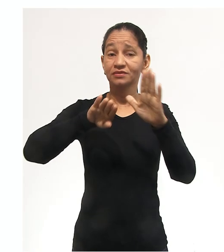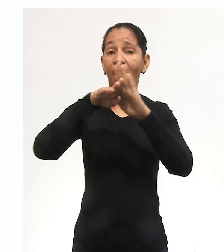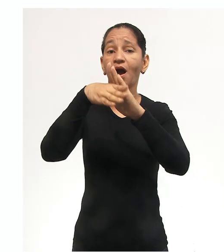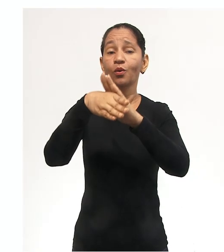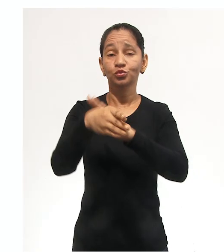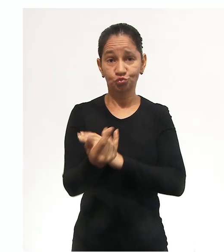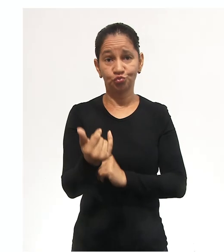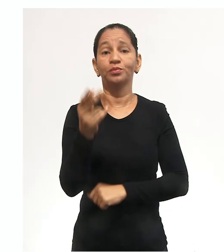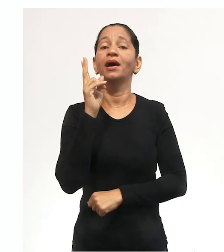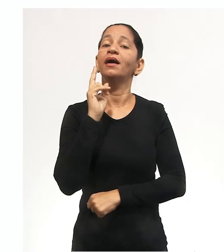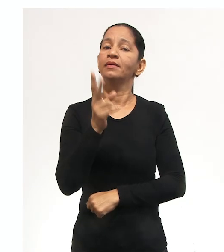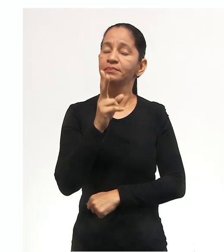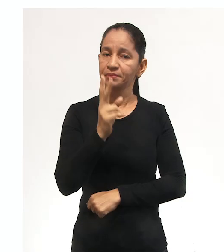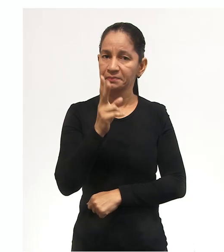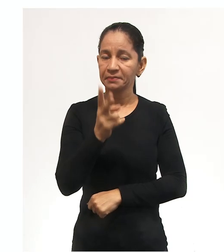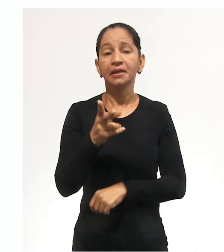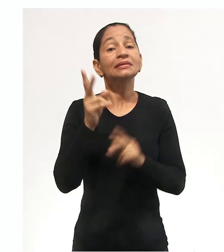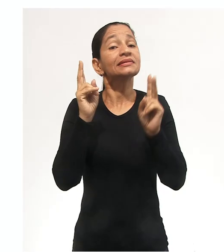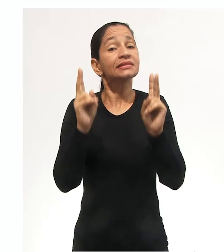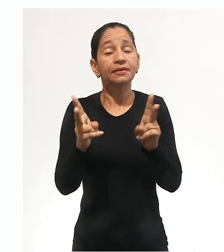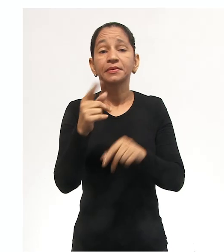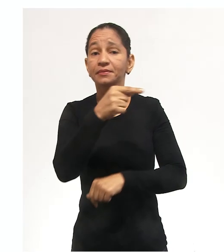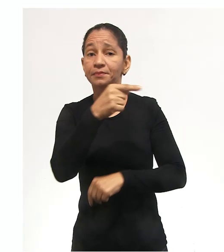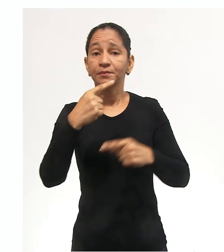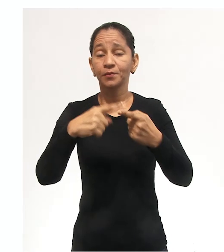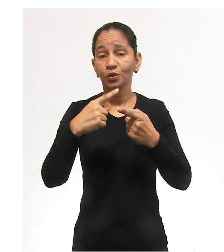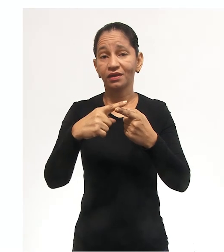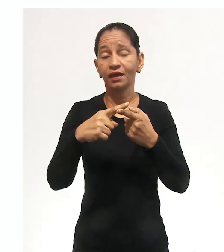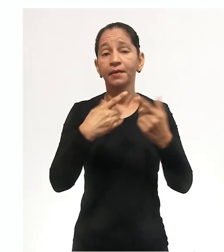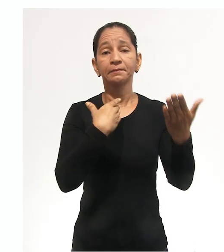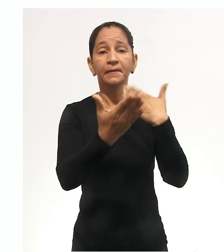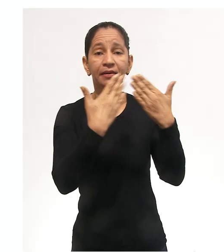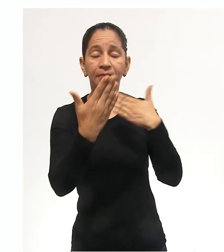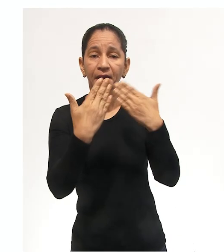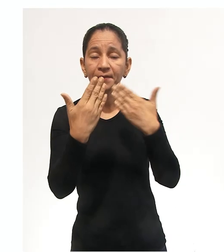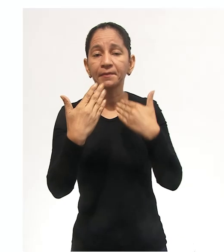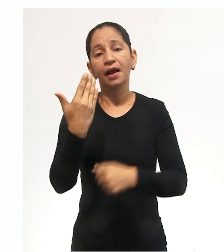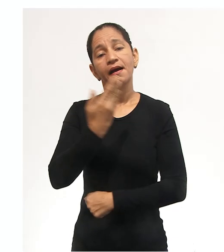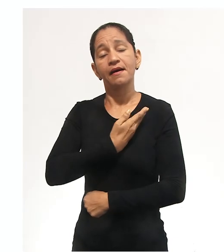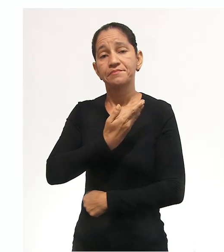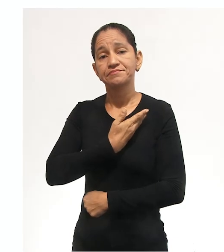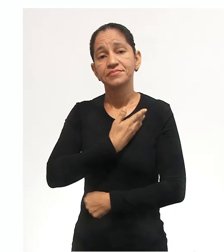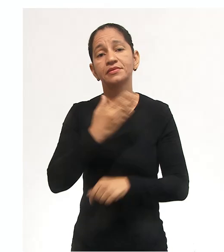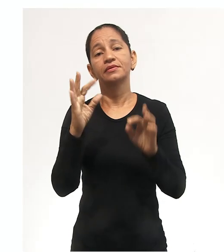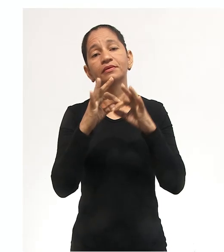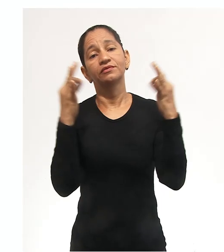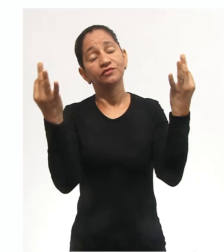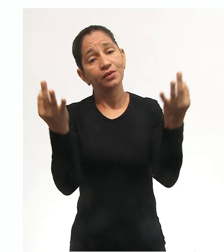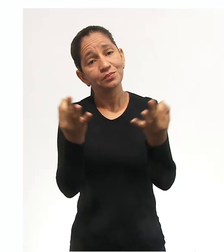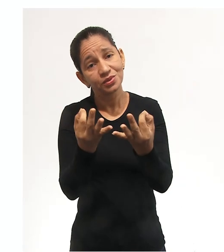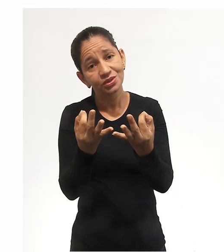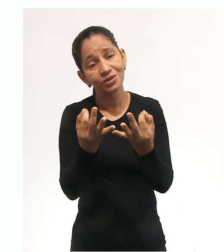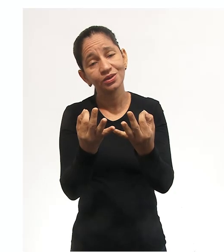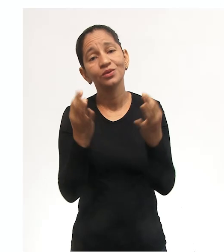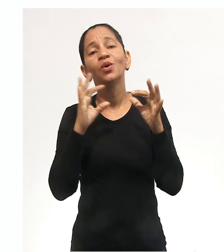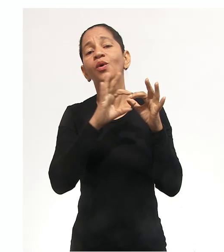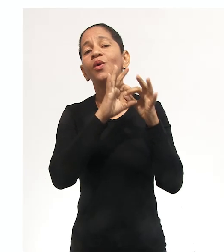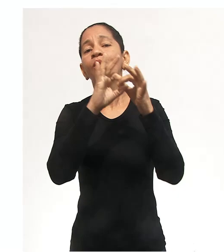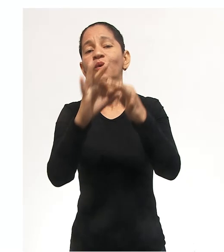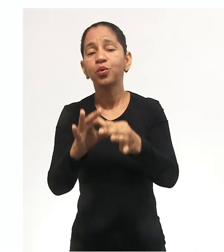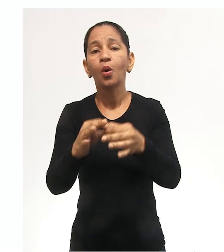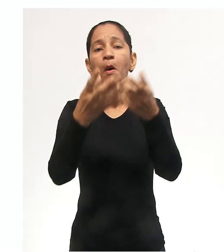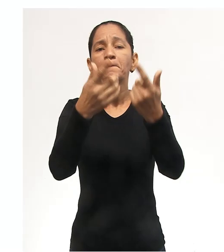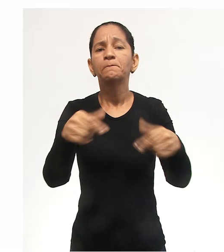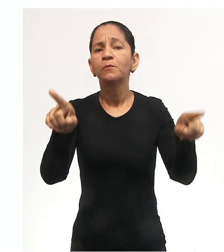utilizar esse nível de linguagem nas conversas informais entre amigos e familiares, em contextos como